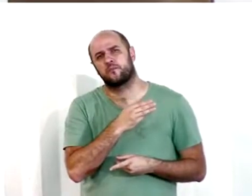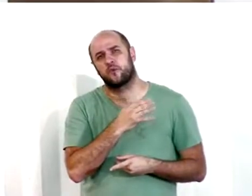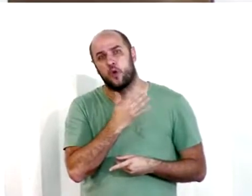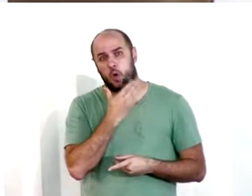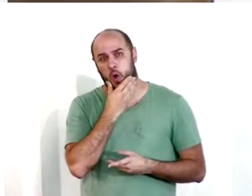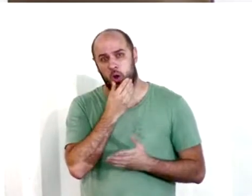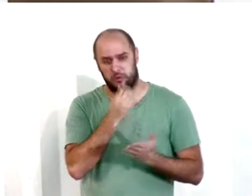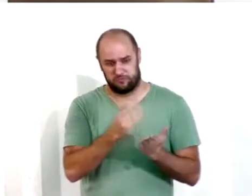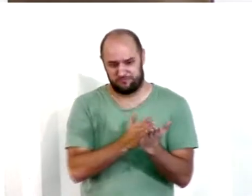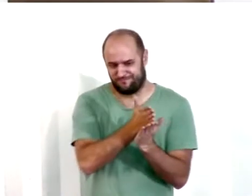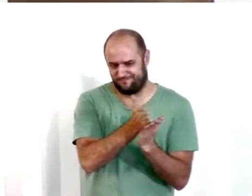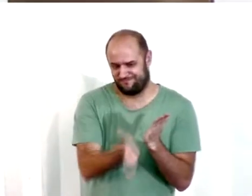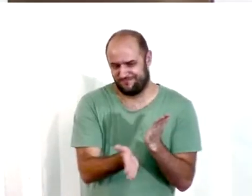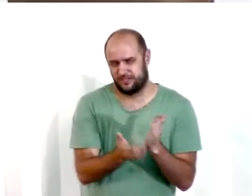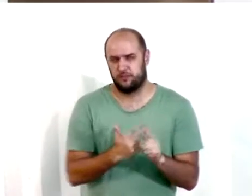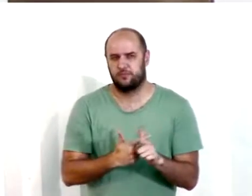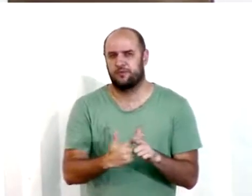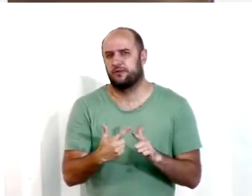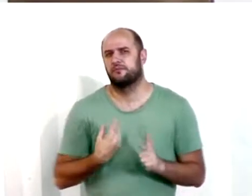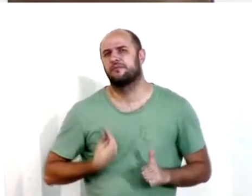sua vida, para o seu lar.